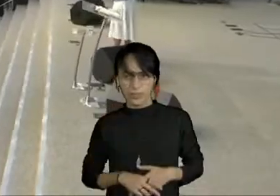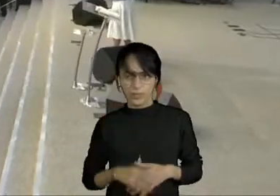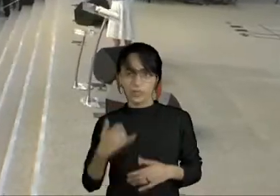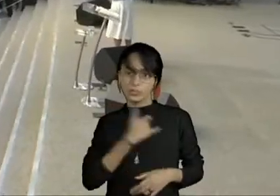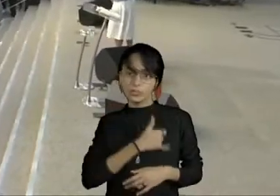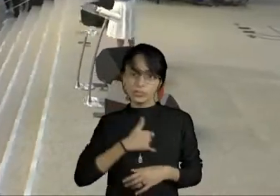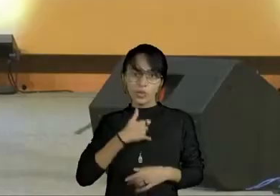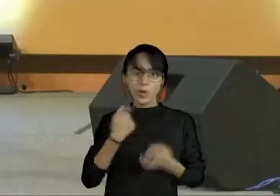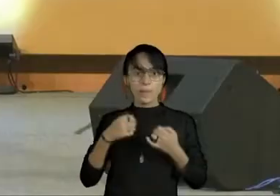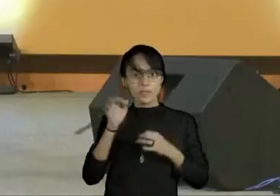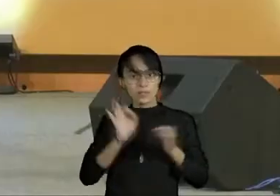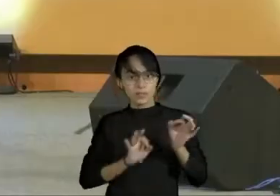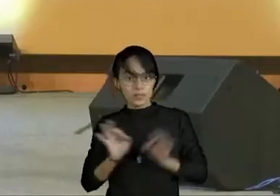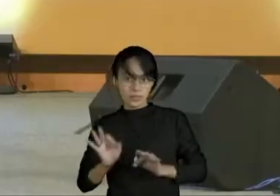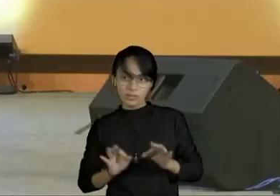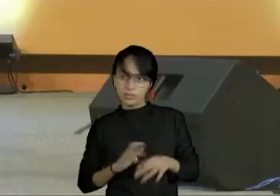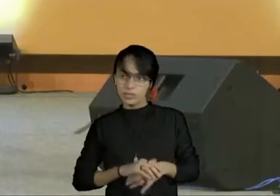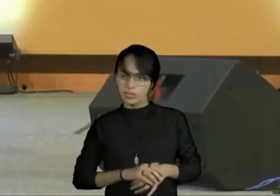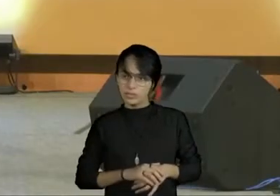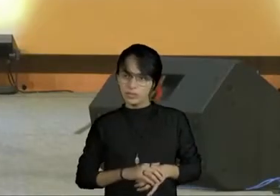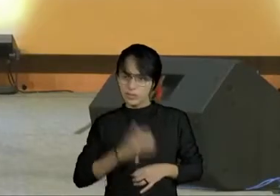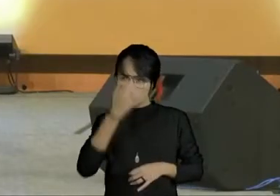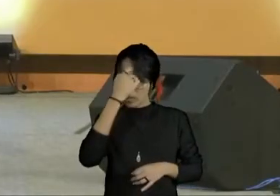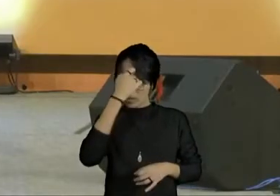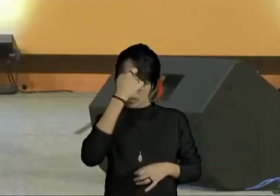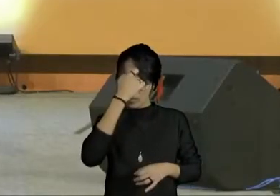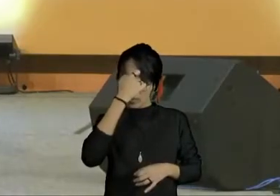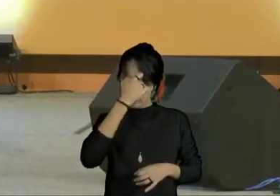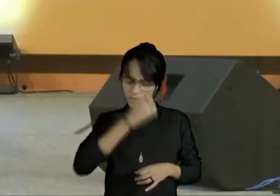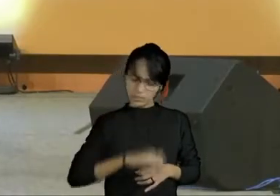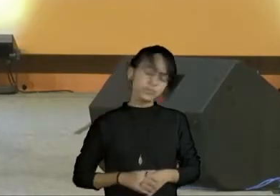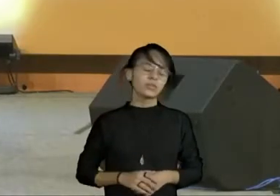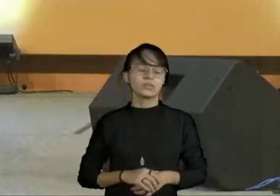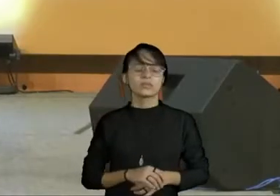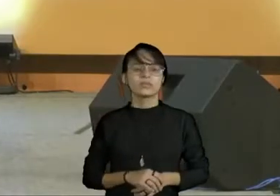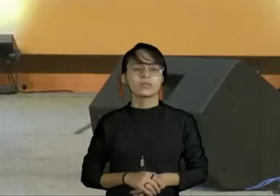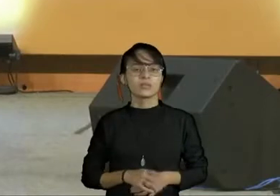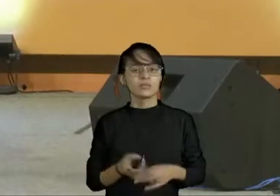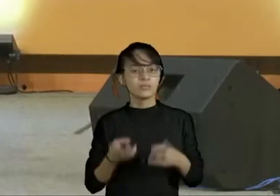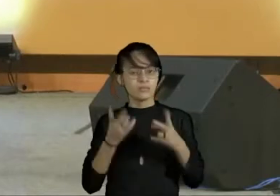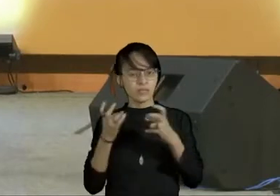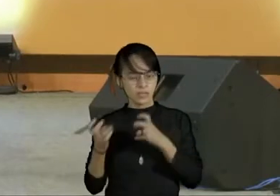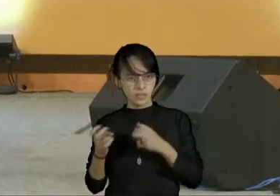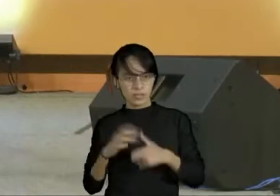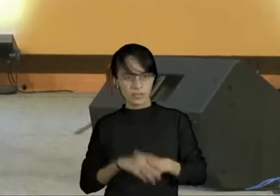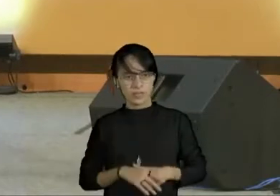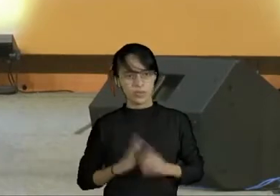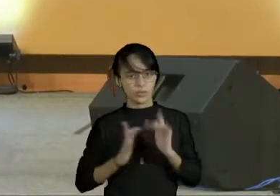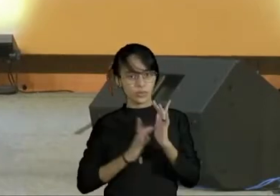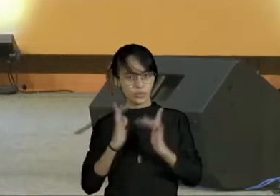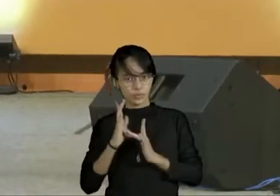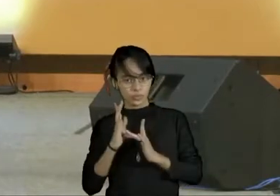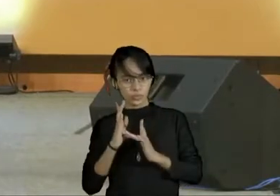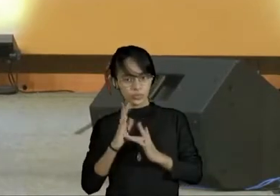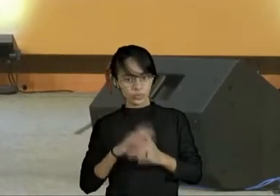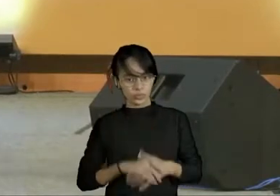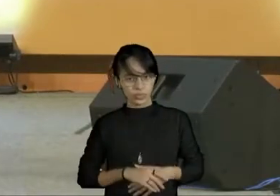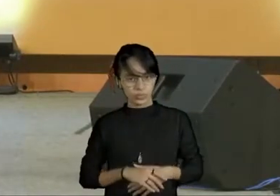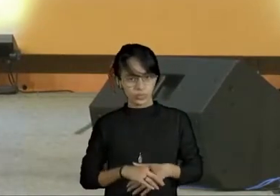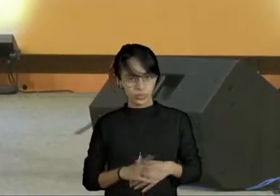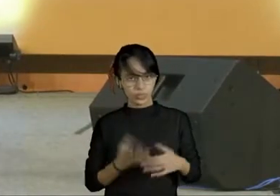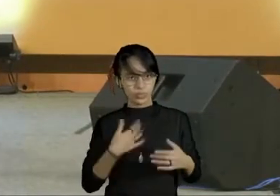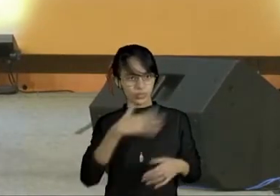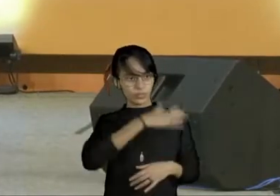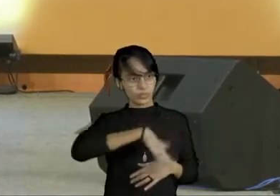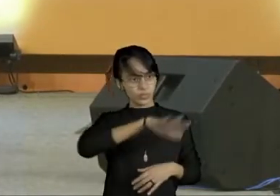preciso preparar a sua mente para o que diz a palavra do Senhor em João 19. Perceba isso. Jesus, quando sai da aldeia de Betânia,